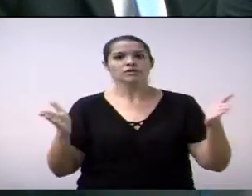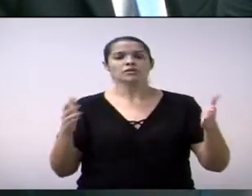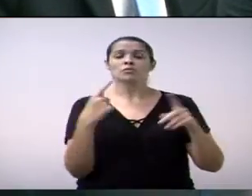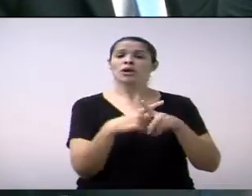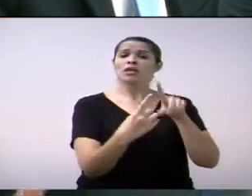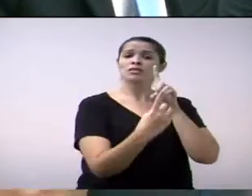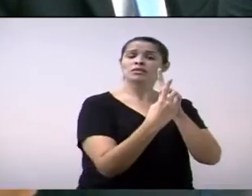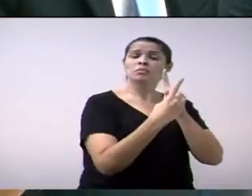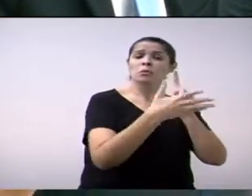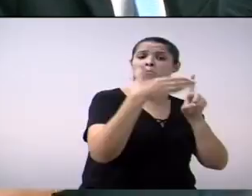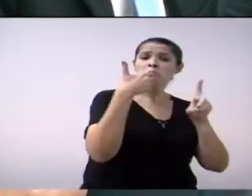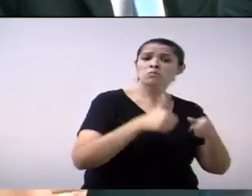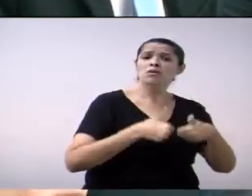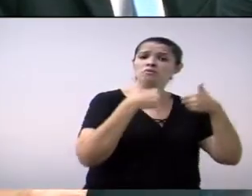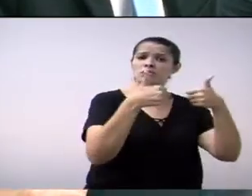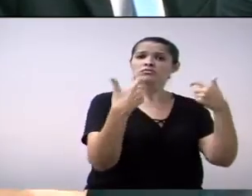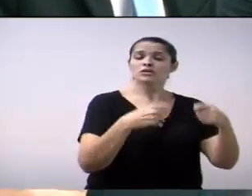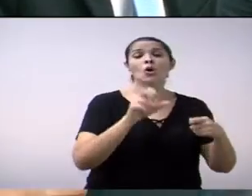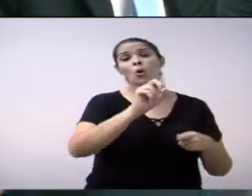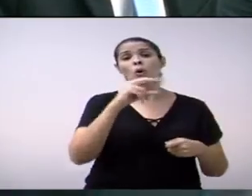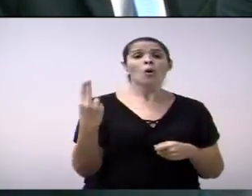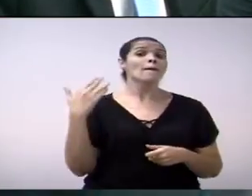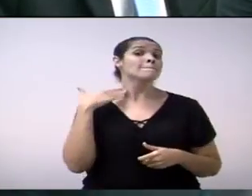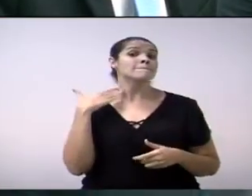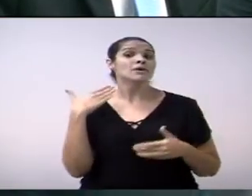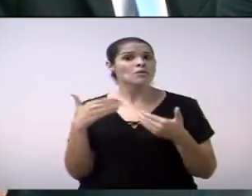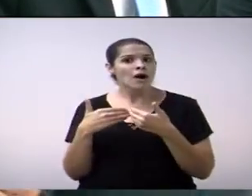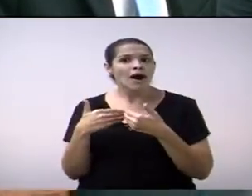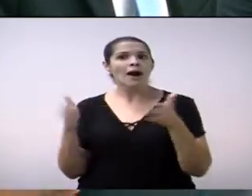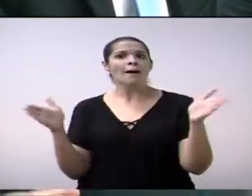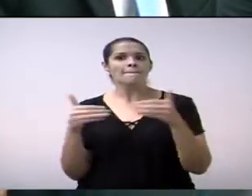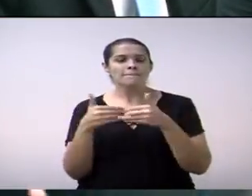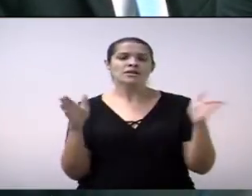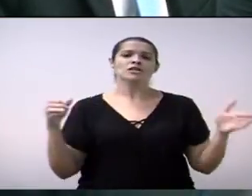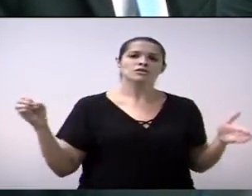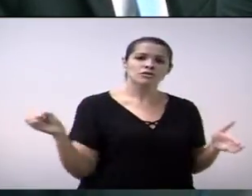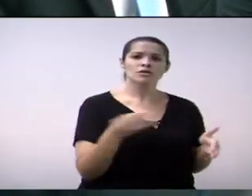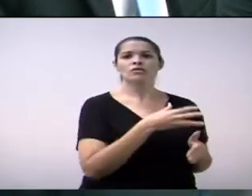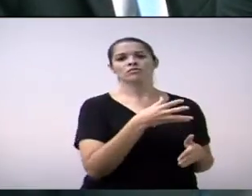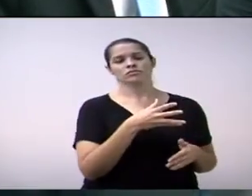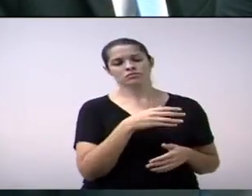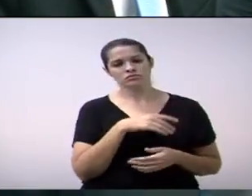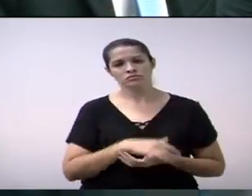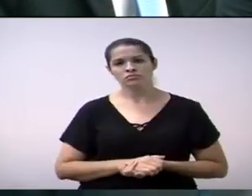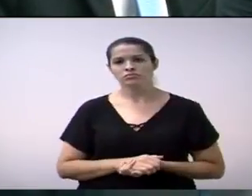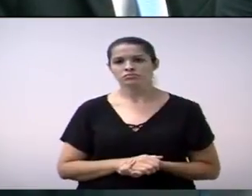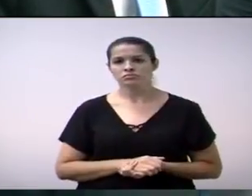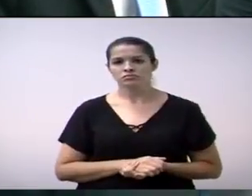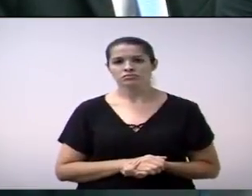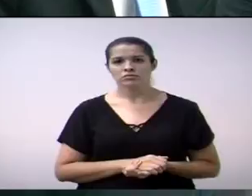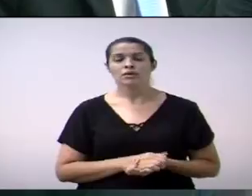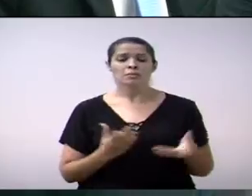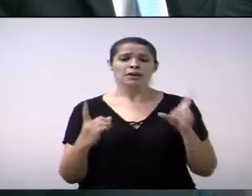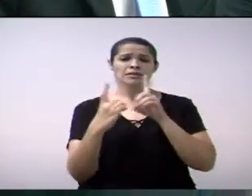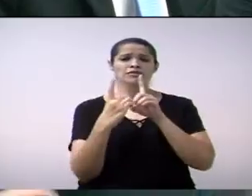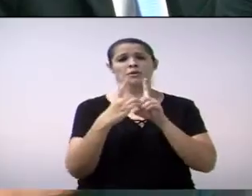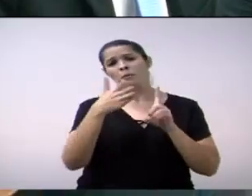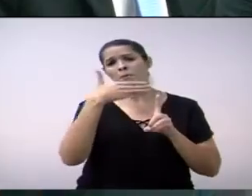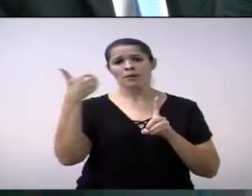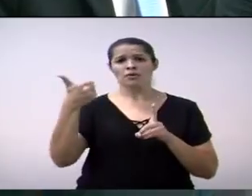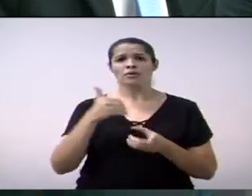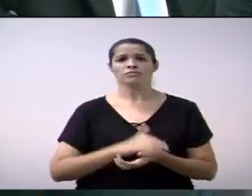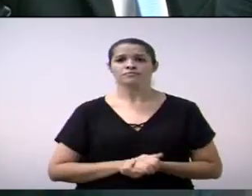nossa cidade, ou que esses bancos, pelo menos, abram filiais ou reformem as agências para atender um pouquinho melhor o nosso